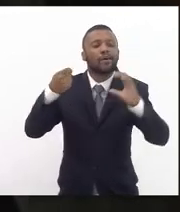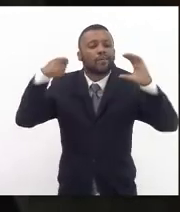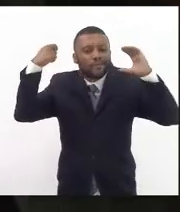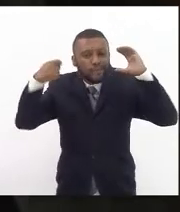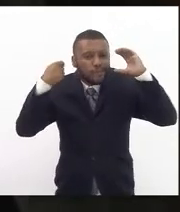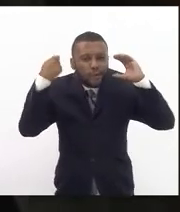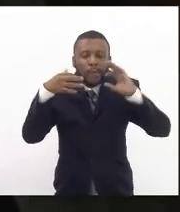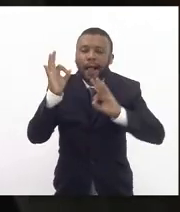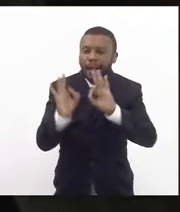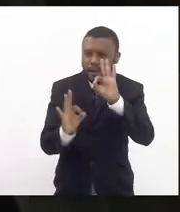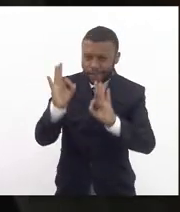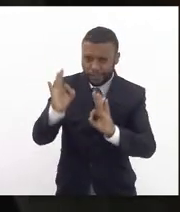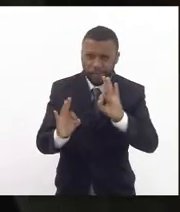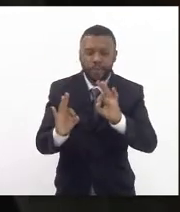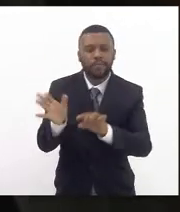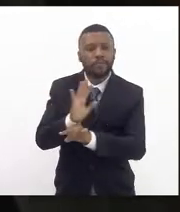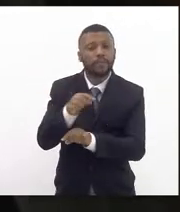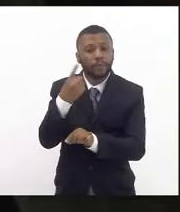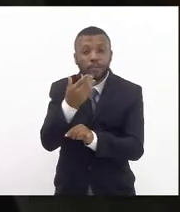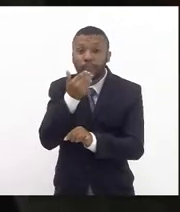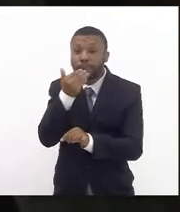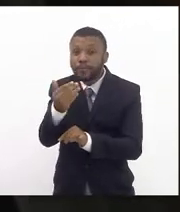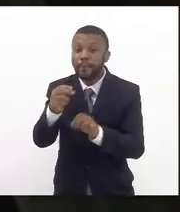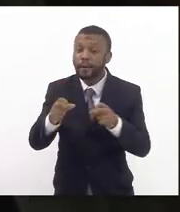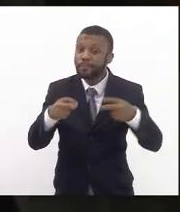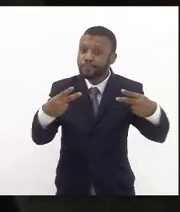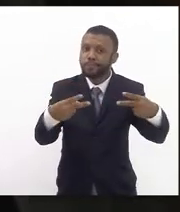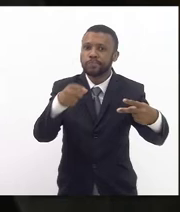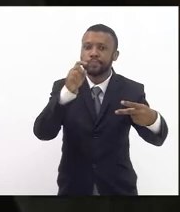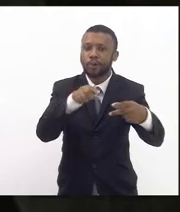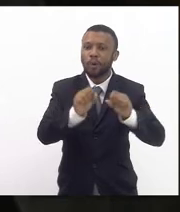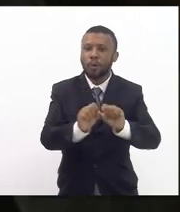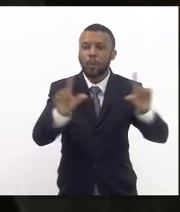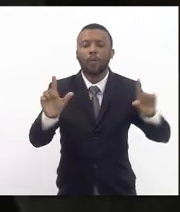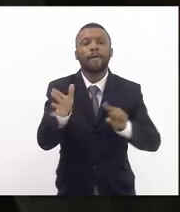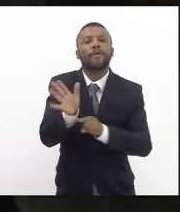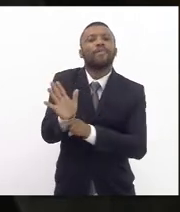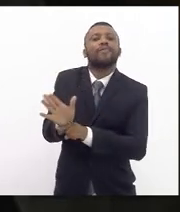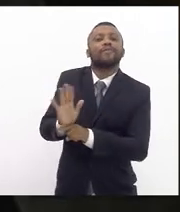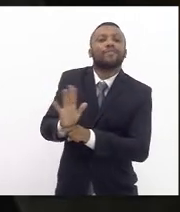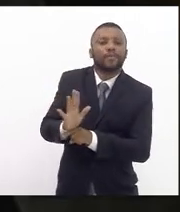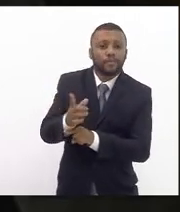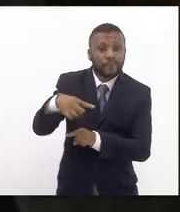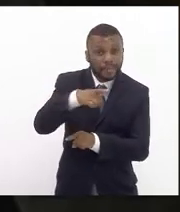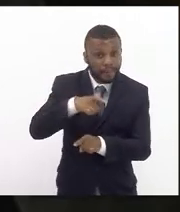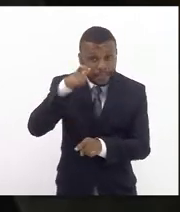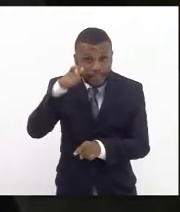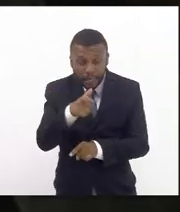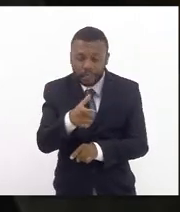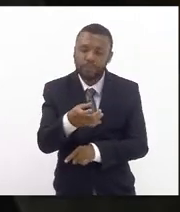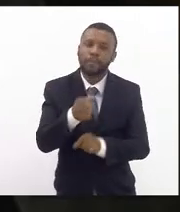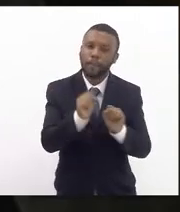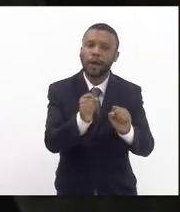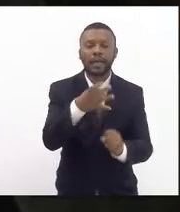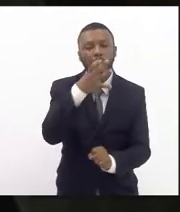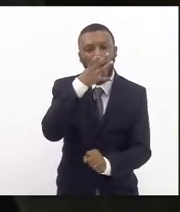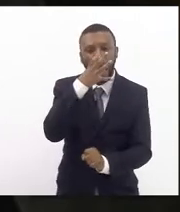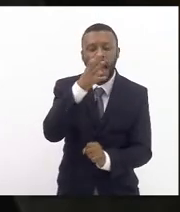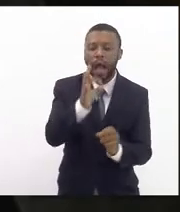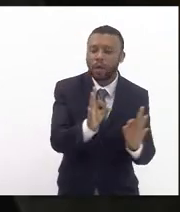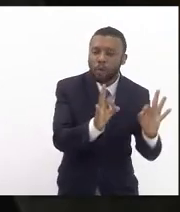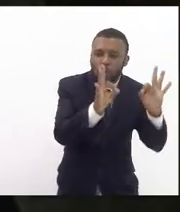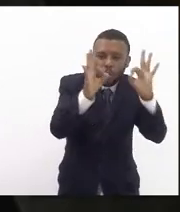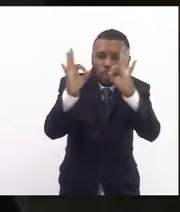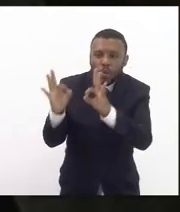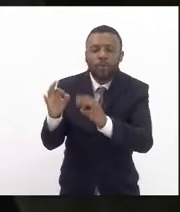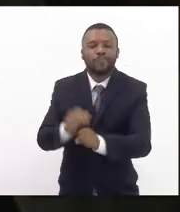pedir para botar o link do filme da Ingrid para as pessoas que tiverem interesse verem. A Ingrid fez um filme,